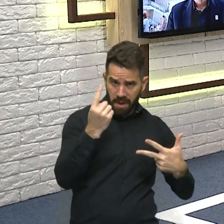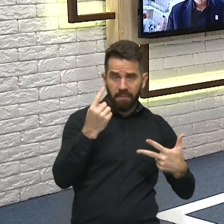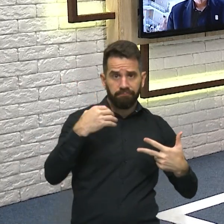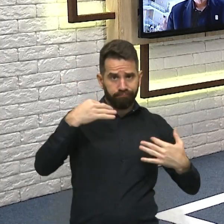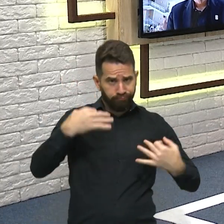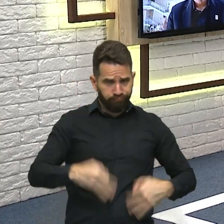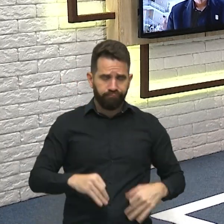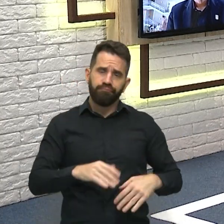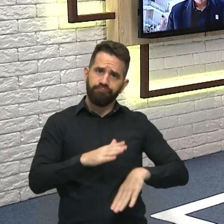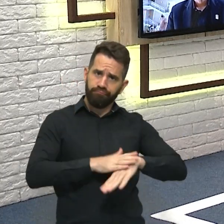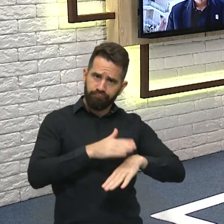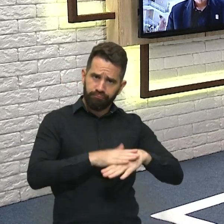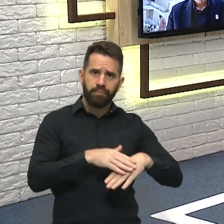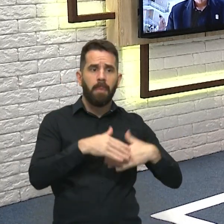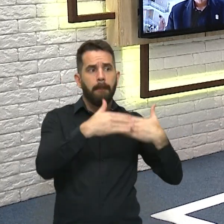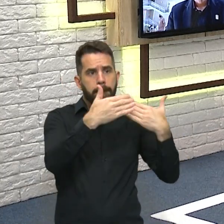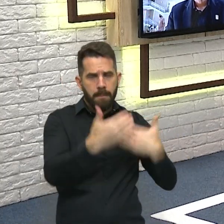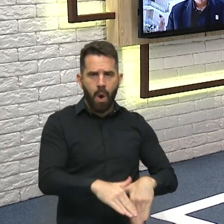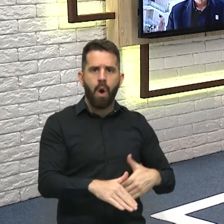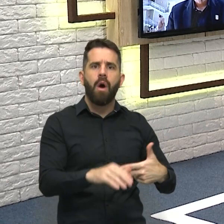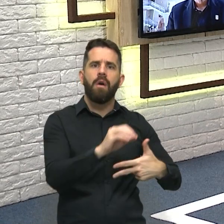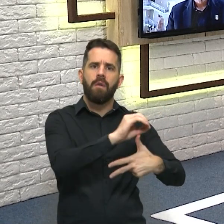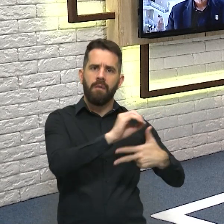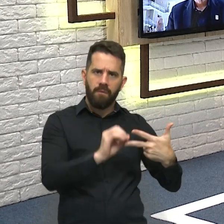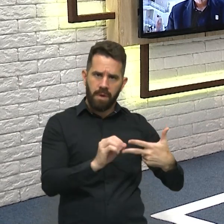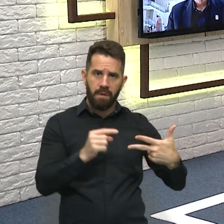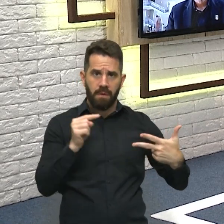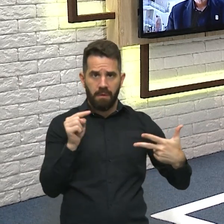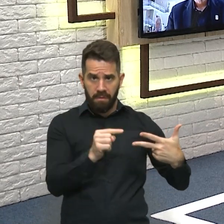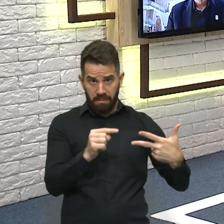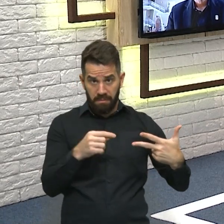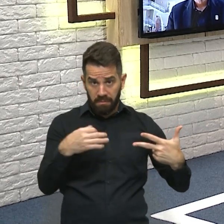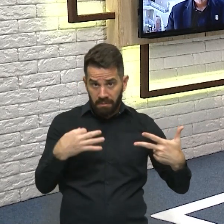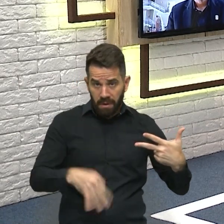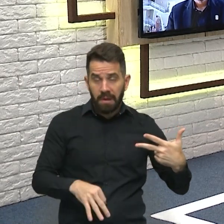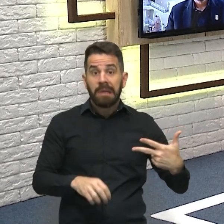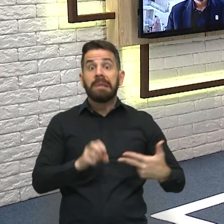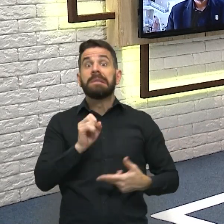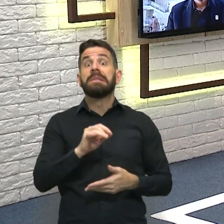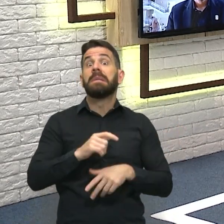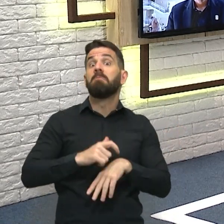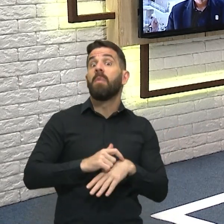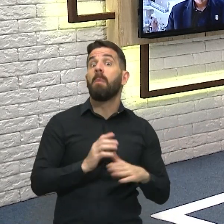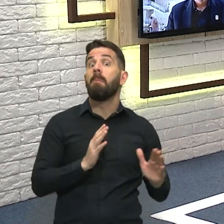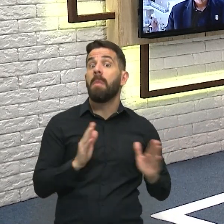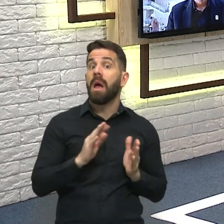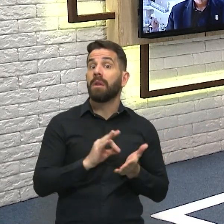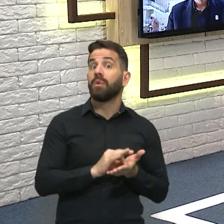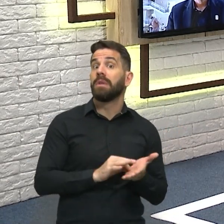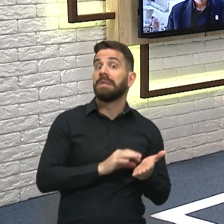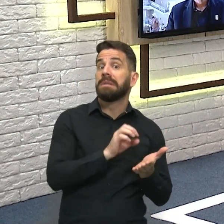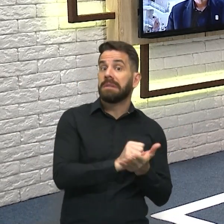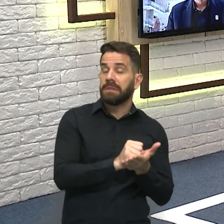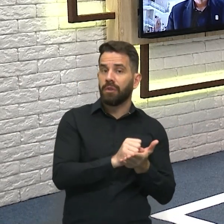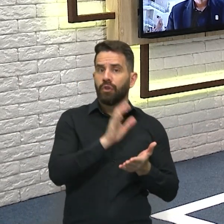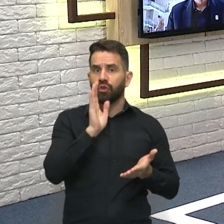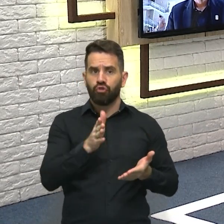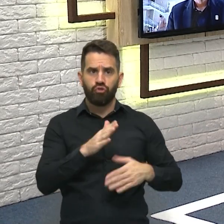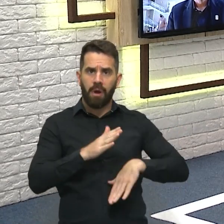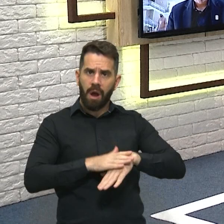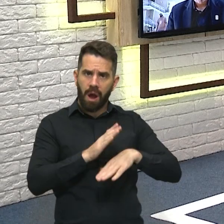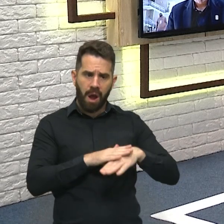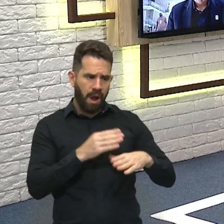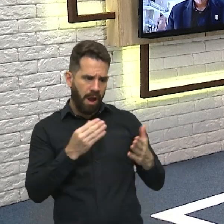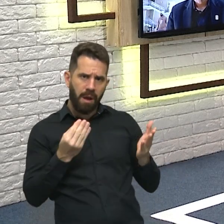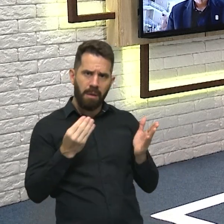unificado, o estudante precisa realmente, no momento em que fizer essa inscrição, já colocar que ele é um aluno